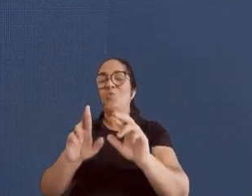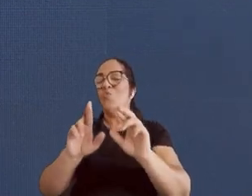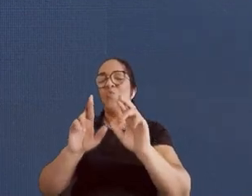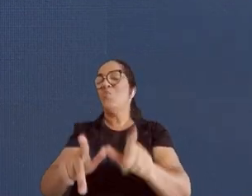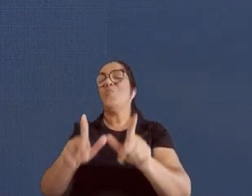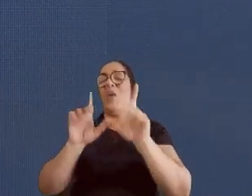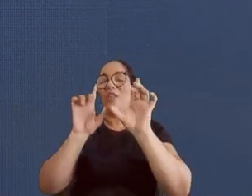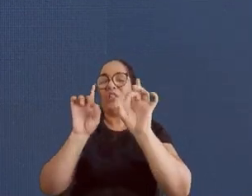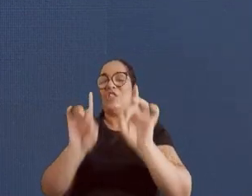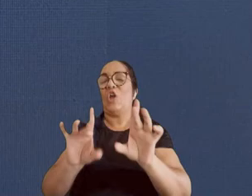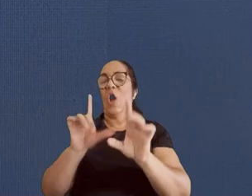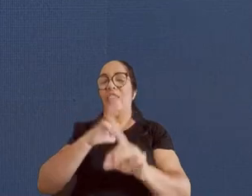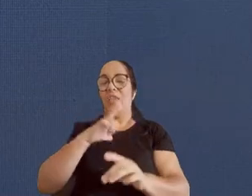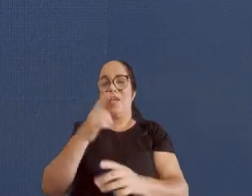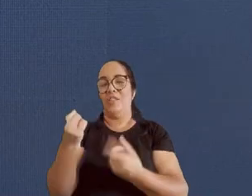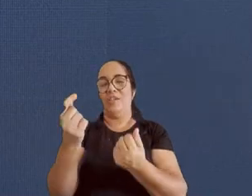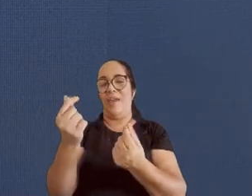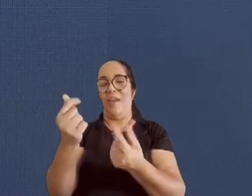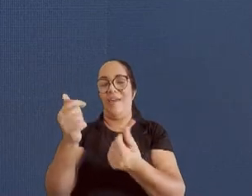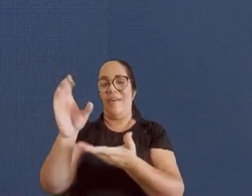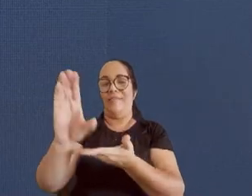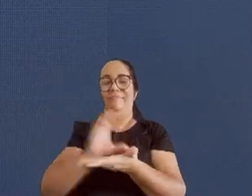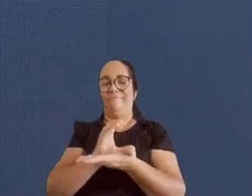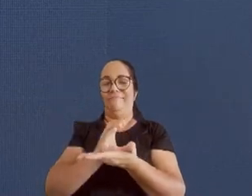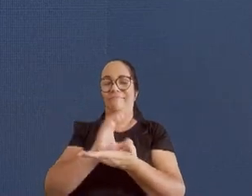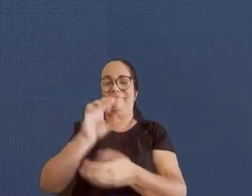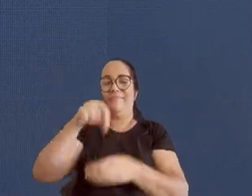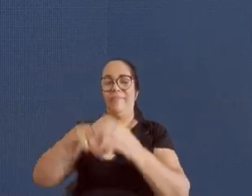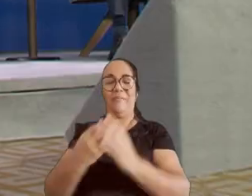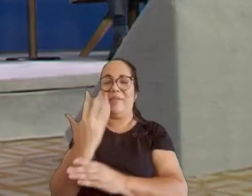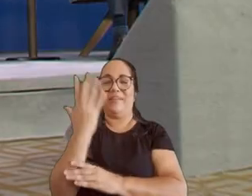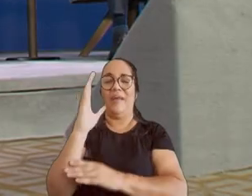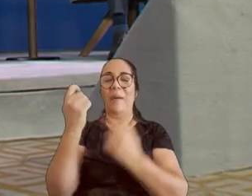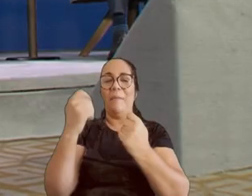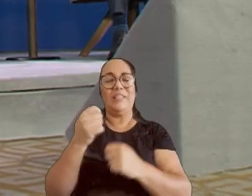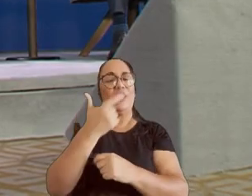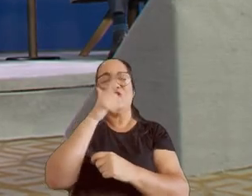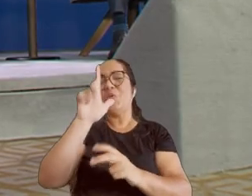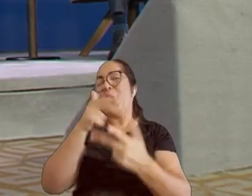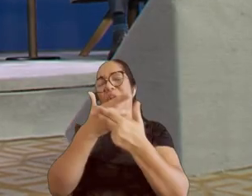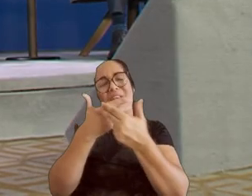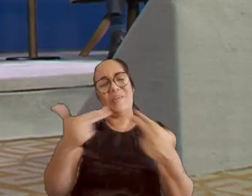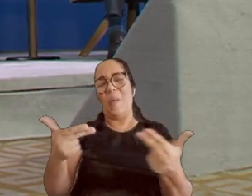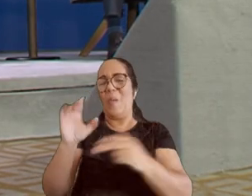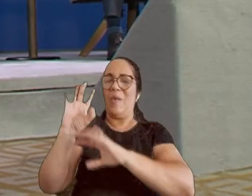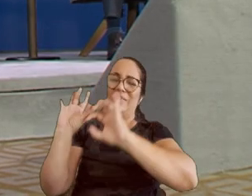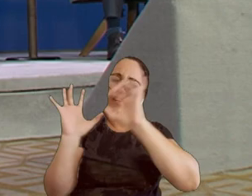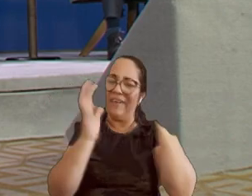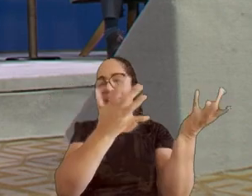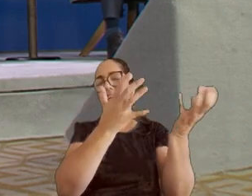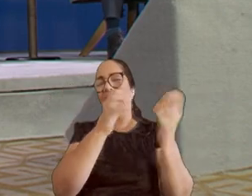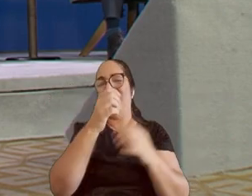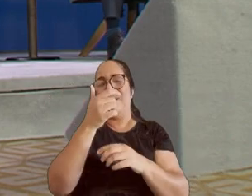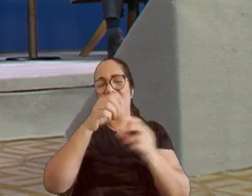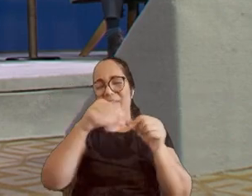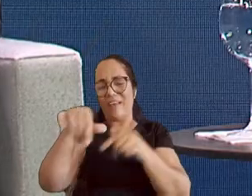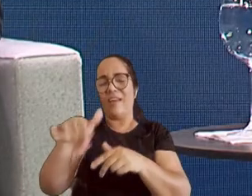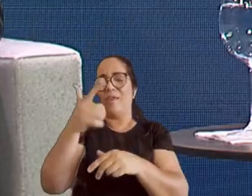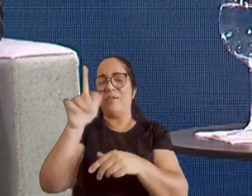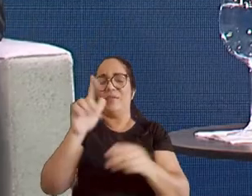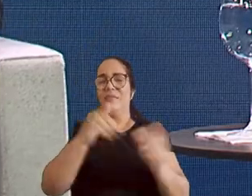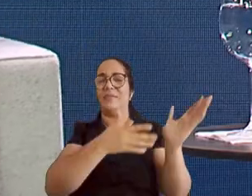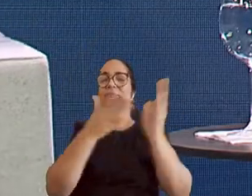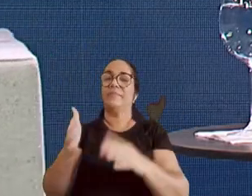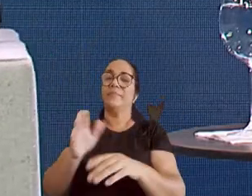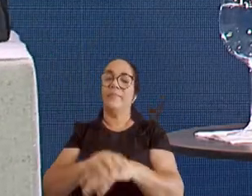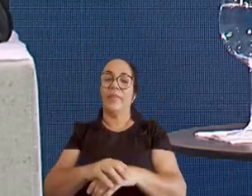a mágica aconteça né mas por favor quero continuar aqui o um pouco do filme que os acres contou e voltando um pouco